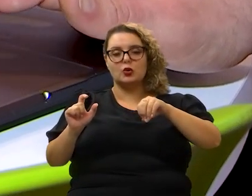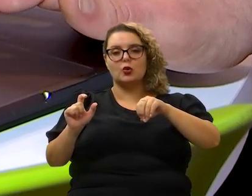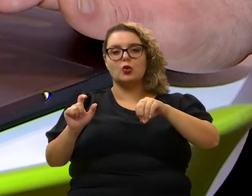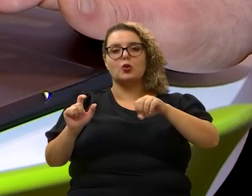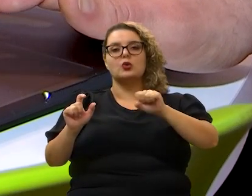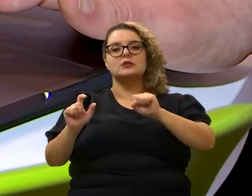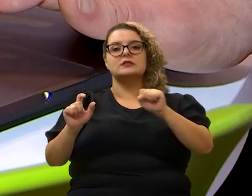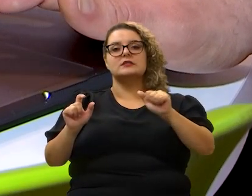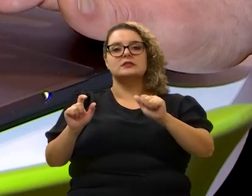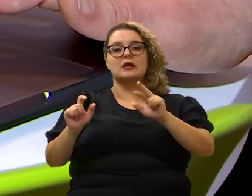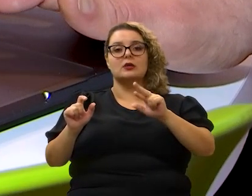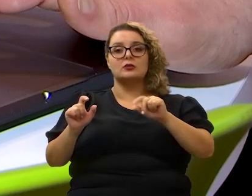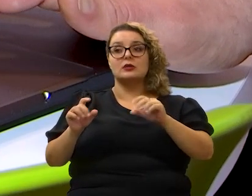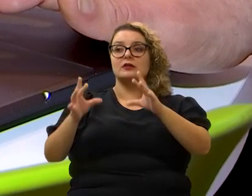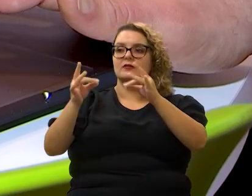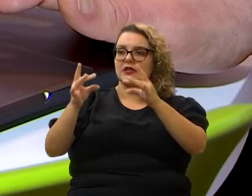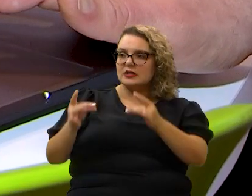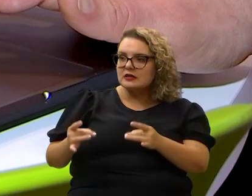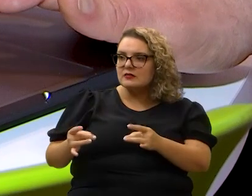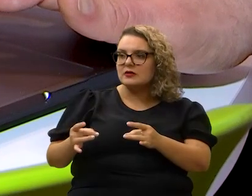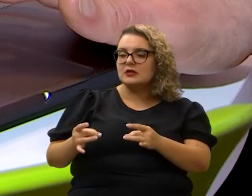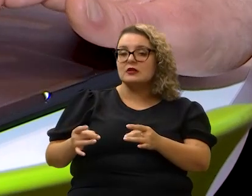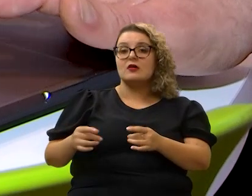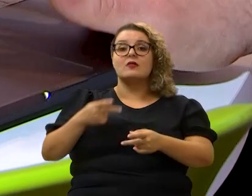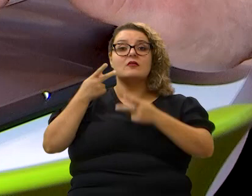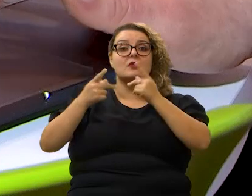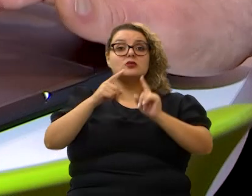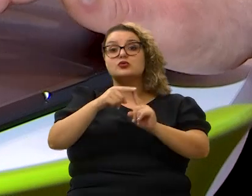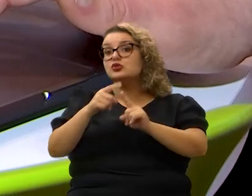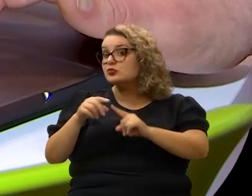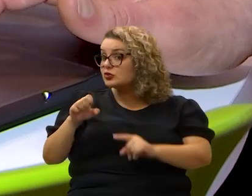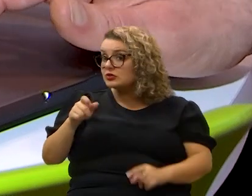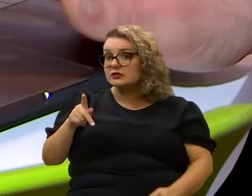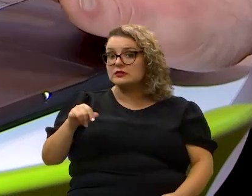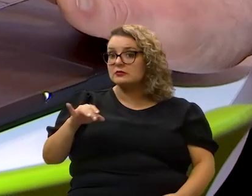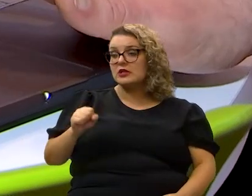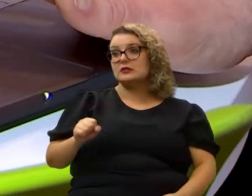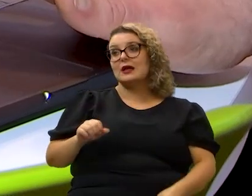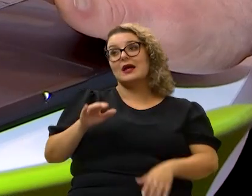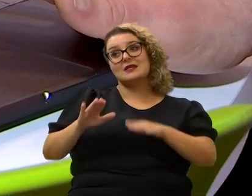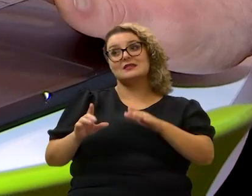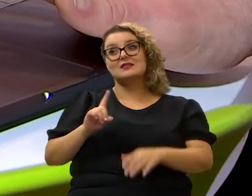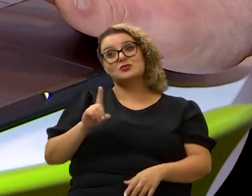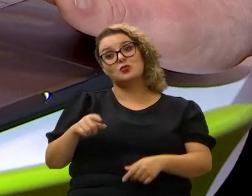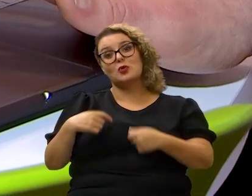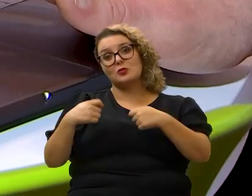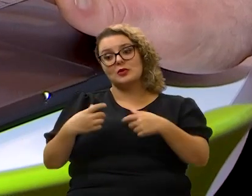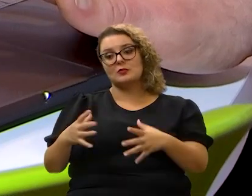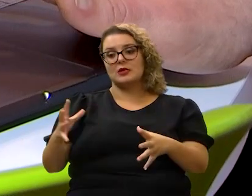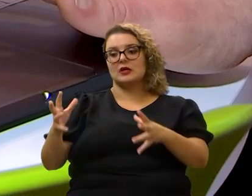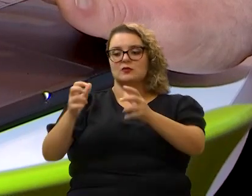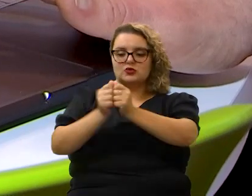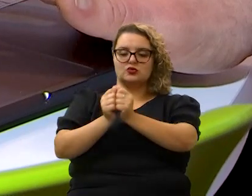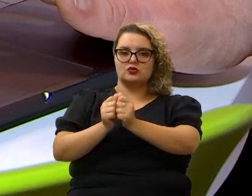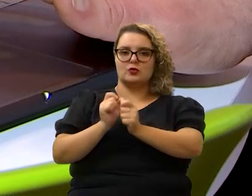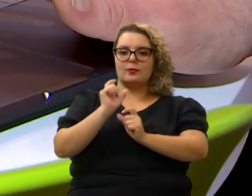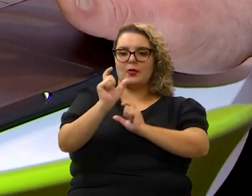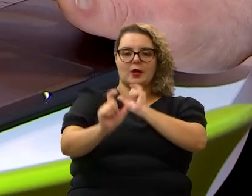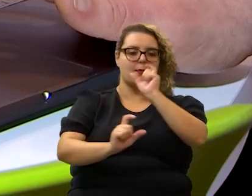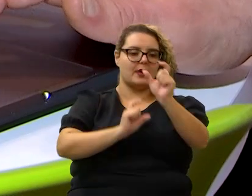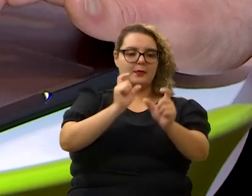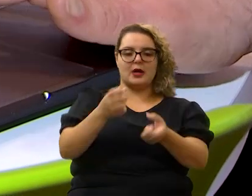vai falar das espécies, pode não ser o que eu precise, mas ele mesmo vai fazer a junção das informações.